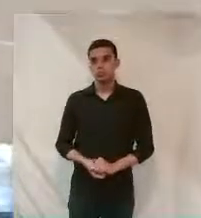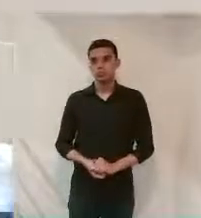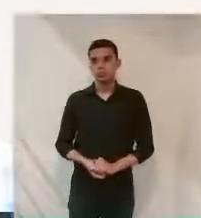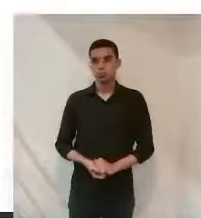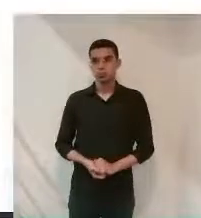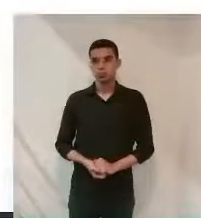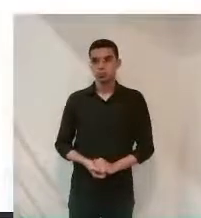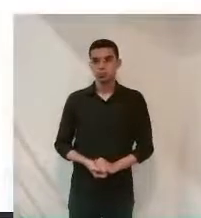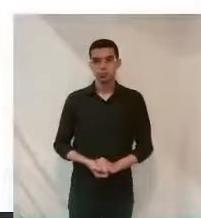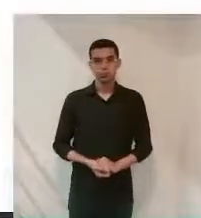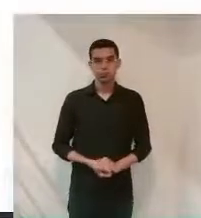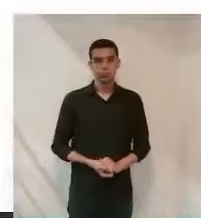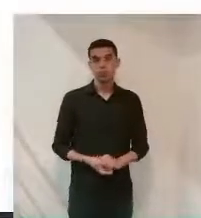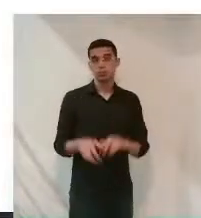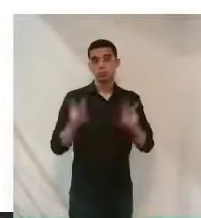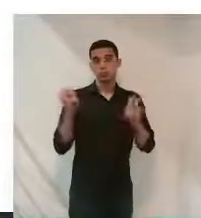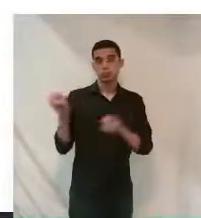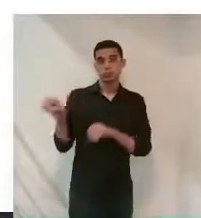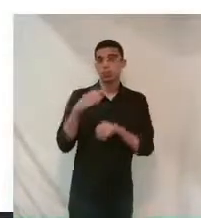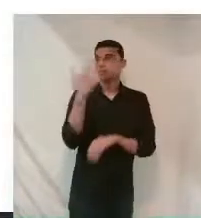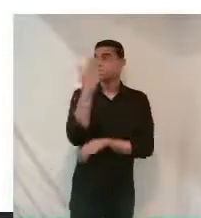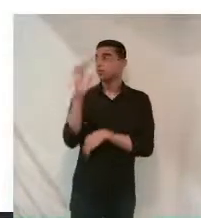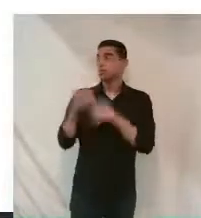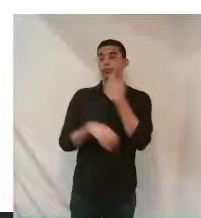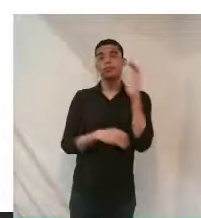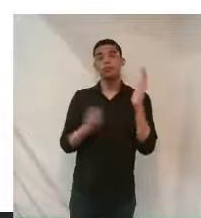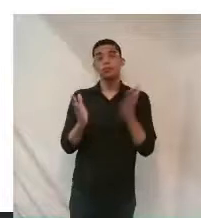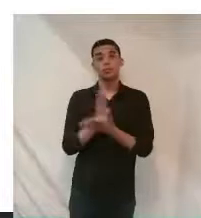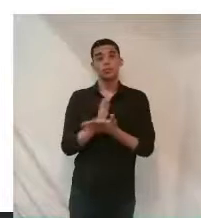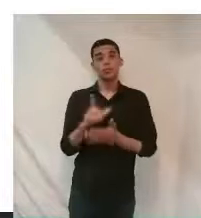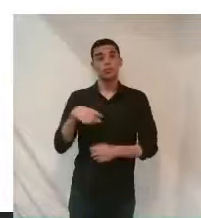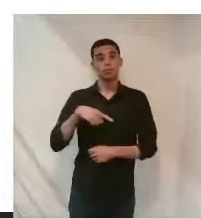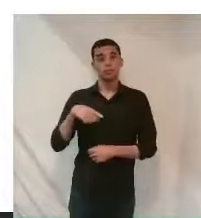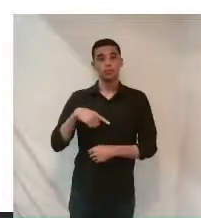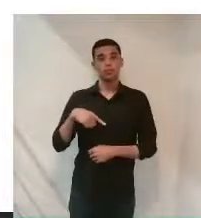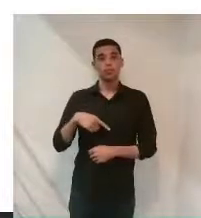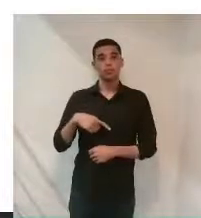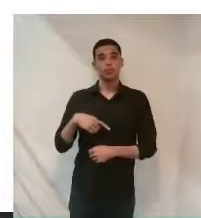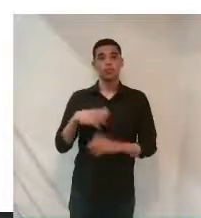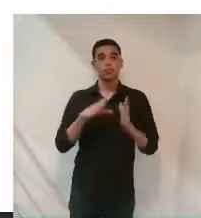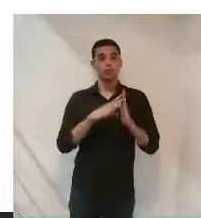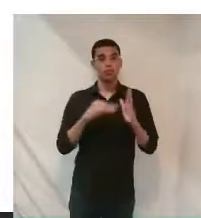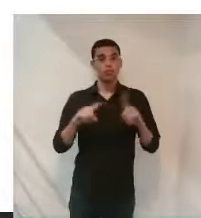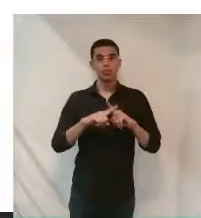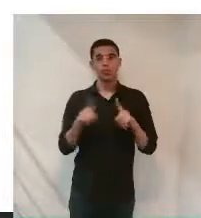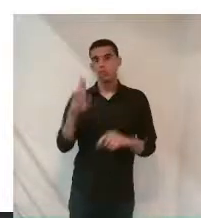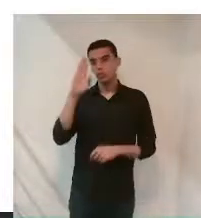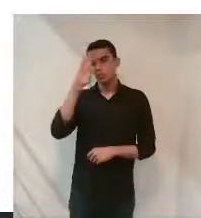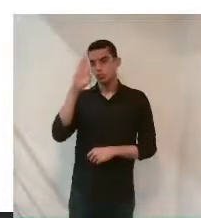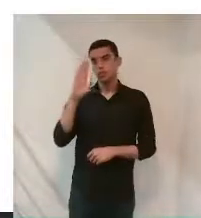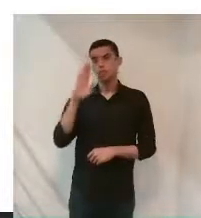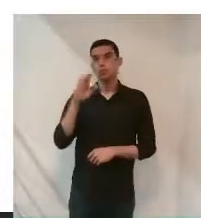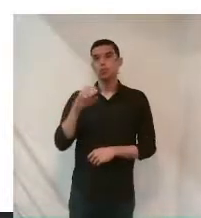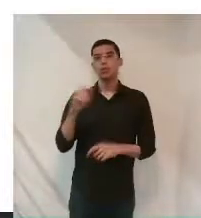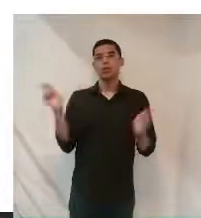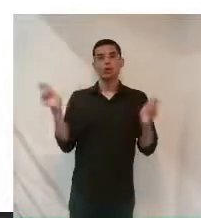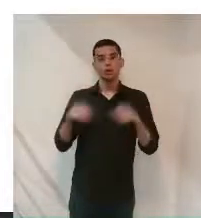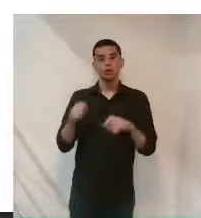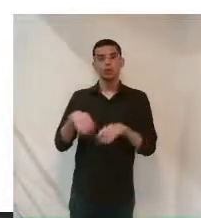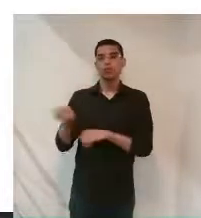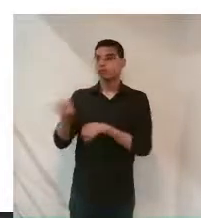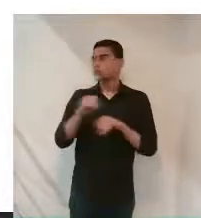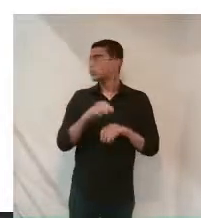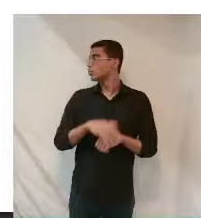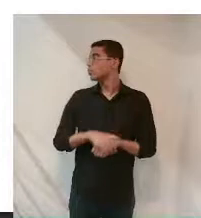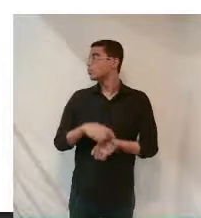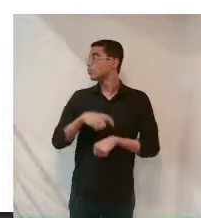Aí, falando em educação ambiental, a gente tem algumas modelagens, mas o principal é a capacitação da rede de ensino. Tempo esgotado, eu vou acabar